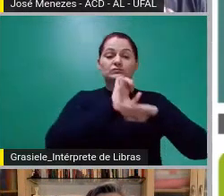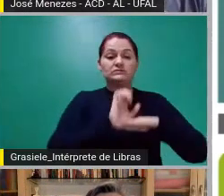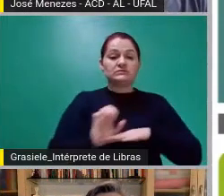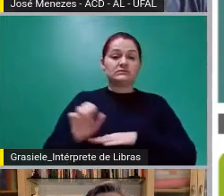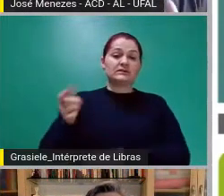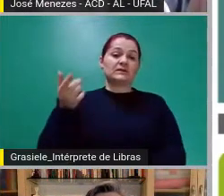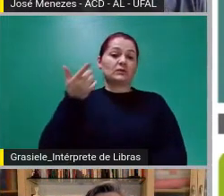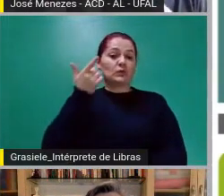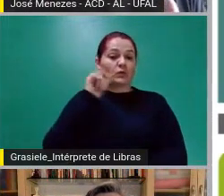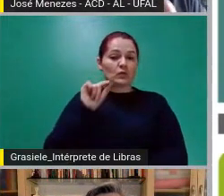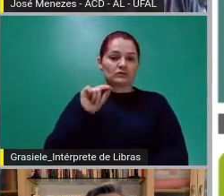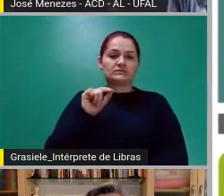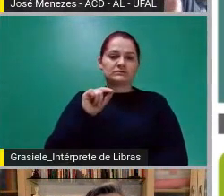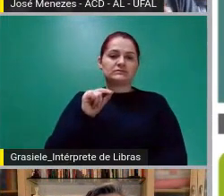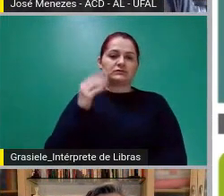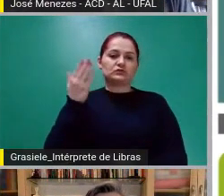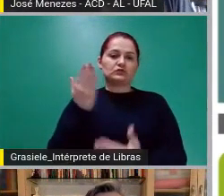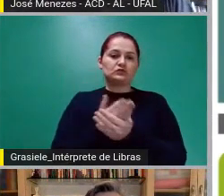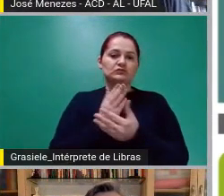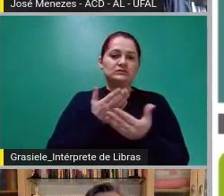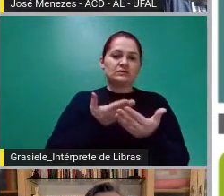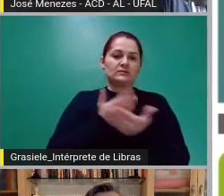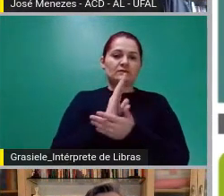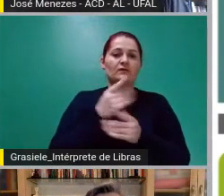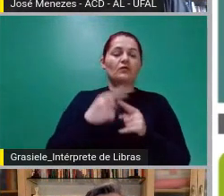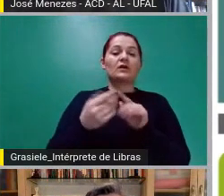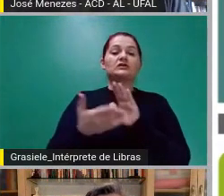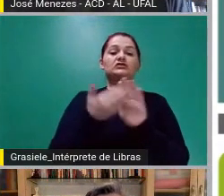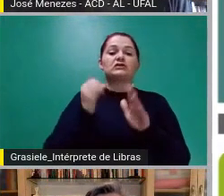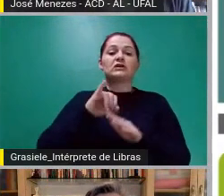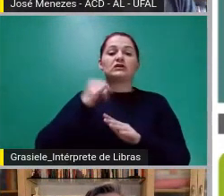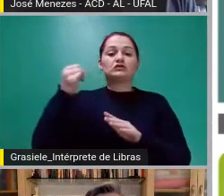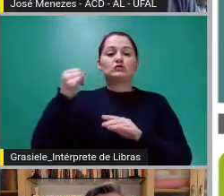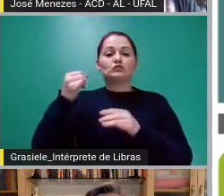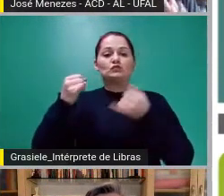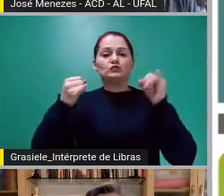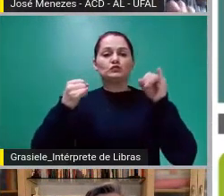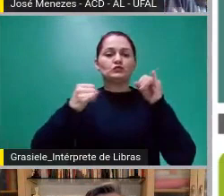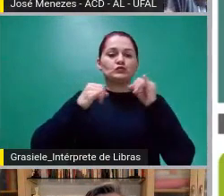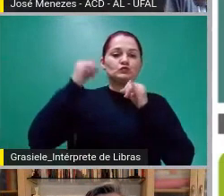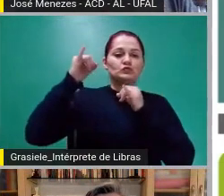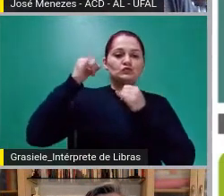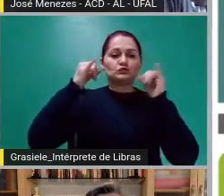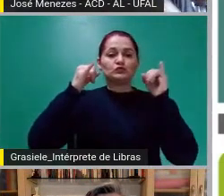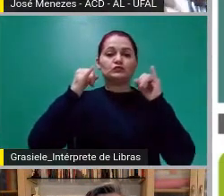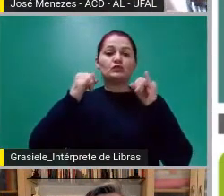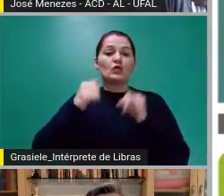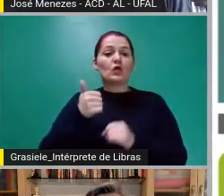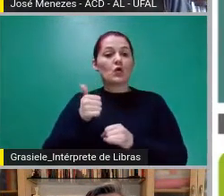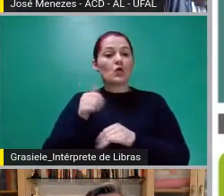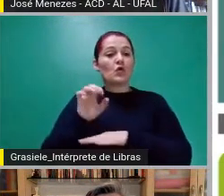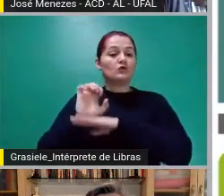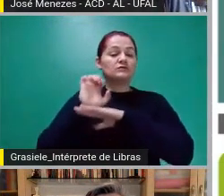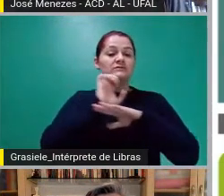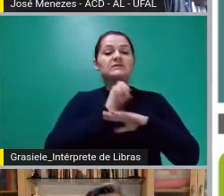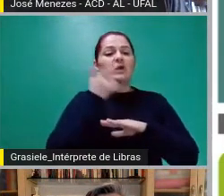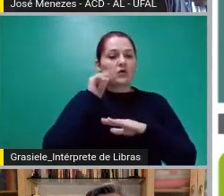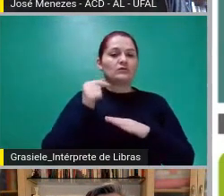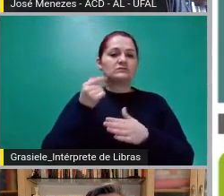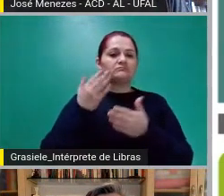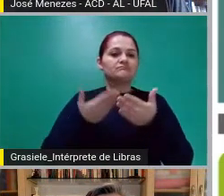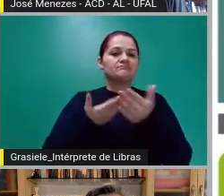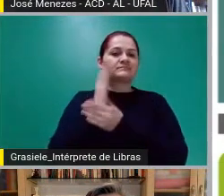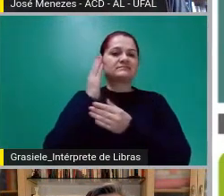o anatocismo, que é o juros sobre juros entre entes estatais. 11 estados tinham ganho a liminar de acordo com a